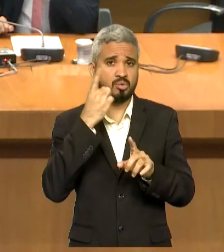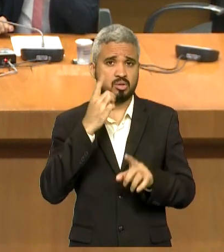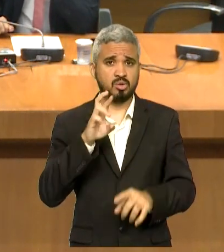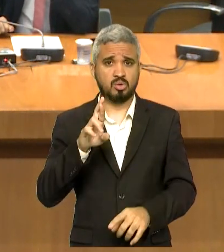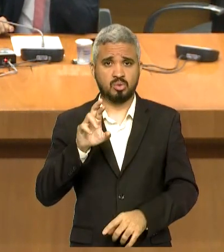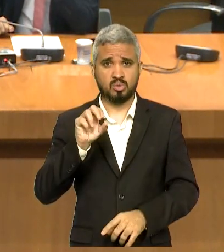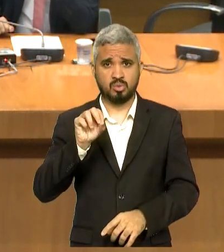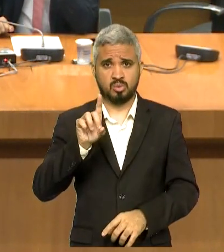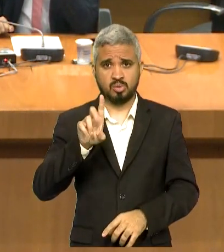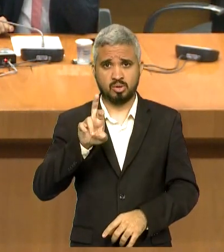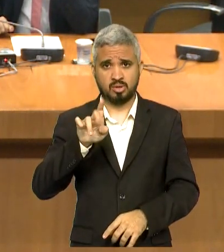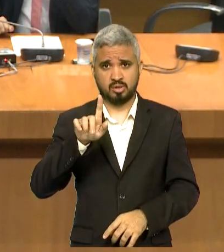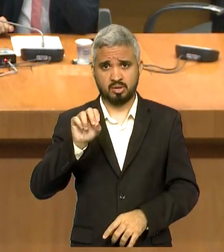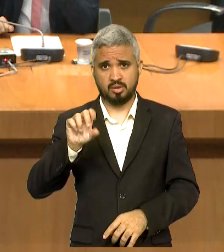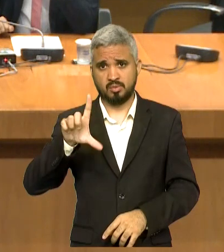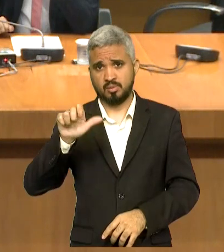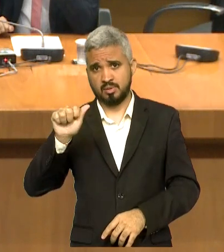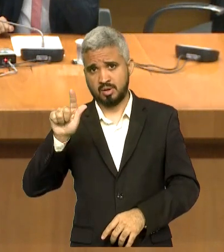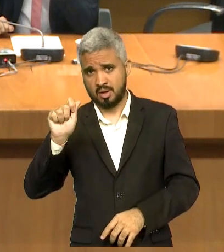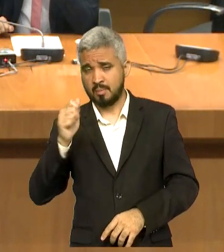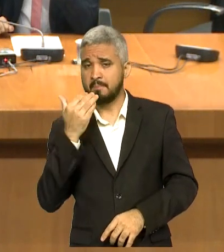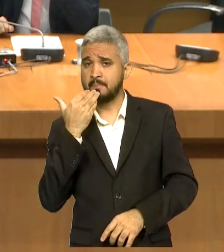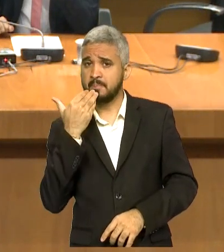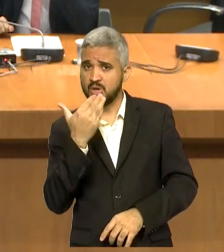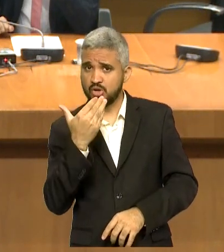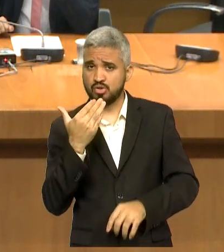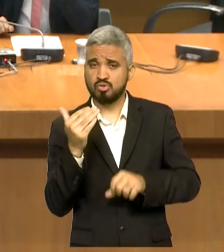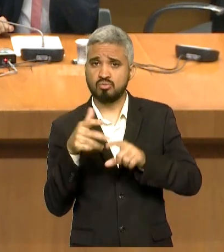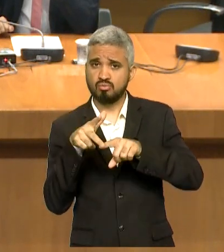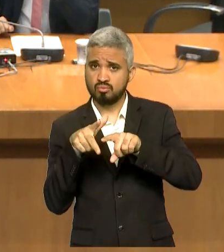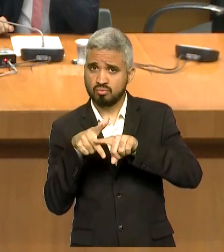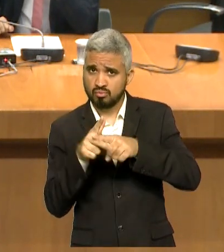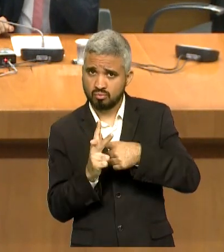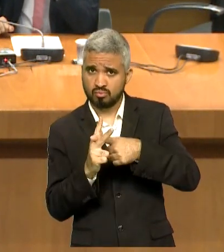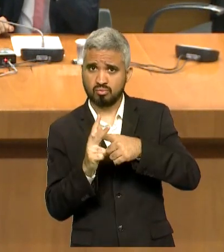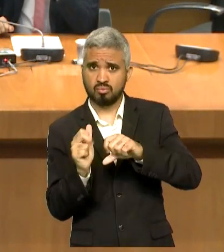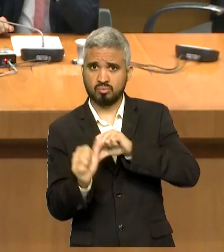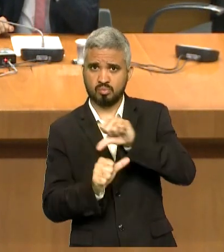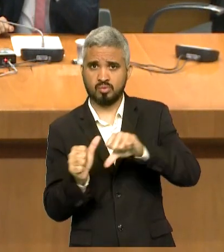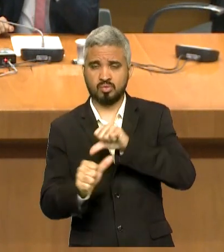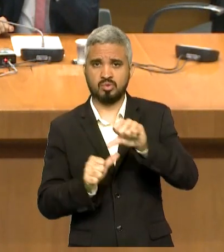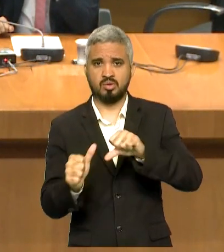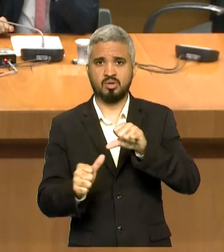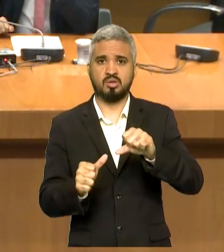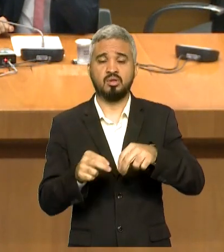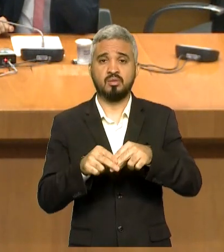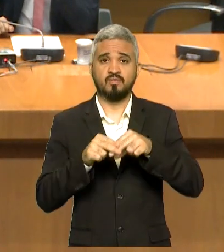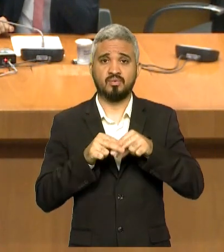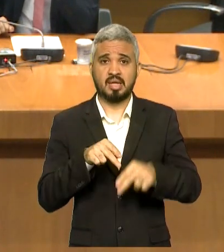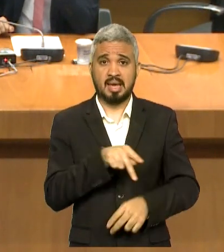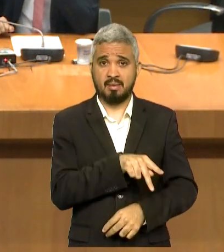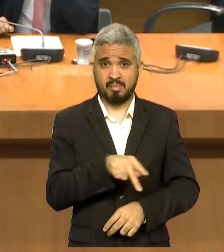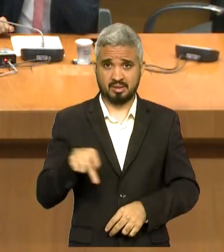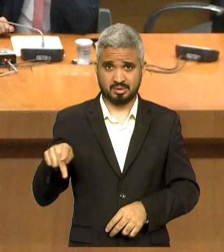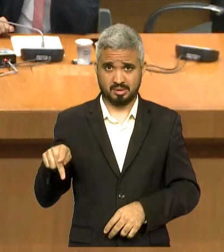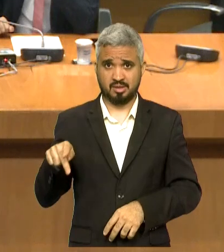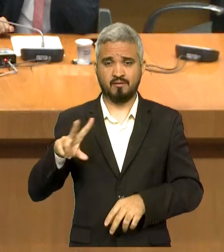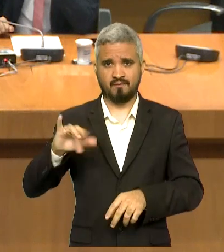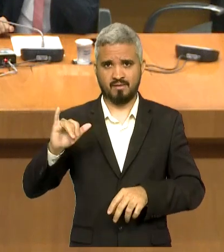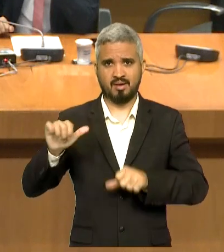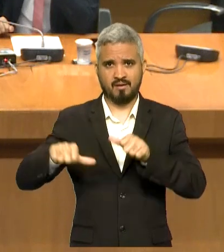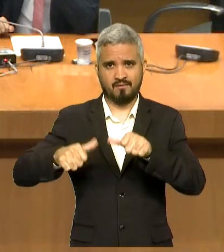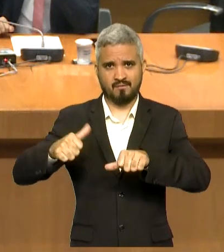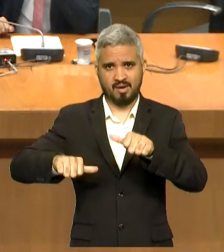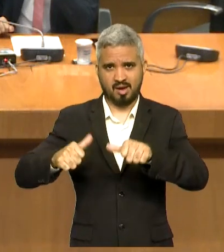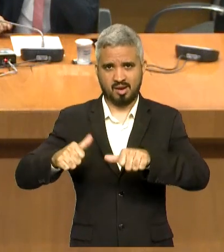Lago. E esse pedido de retificação está pendente de análise pela presidência da casa. E eu não pude,